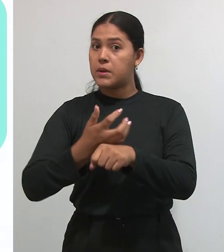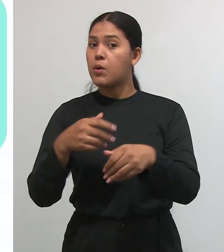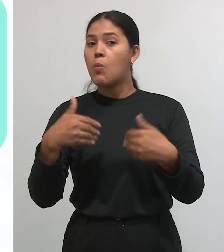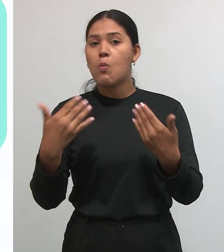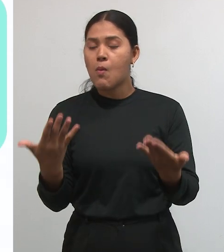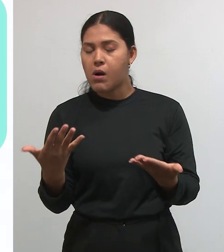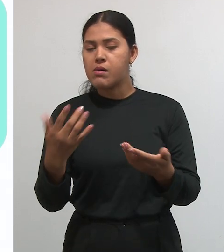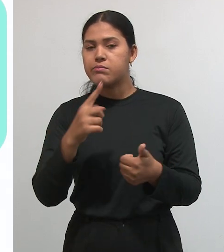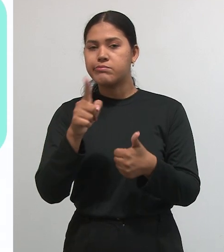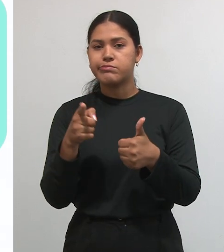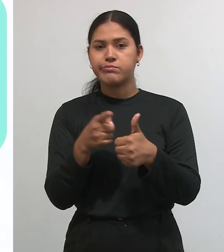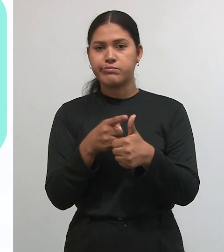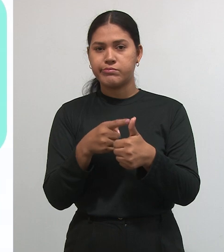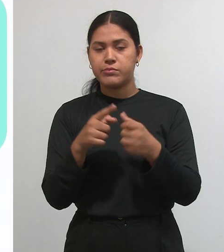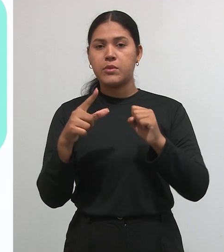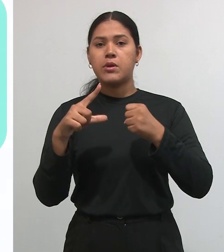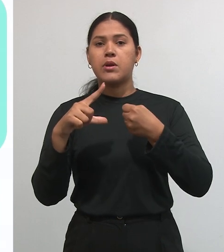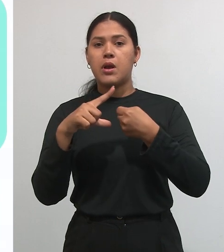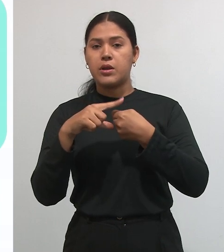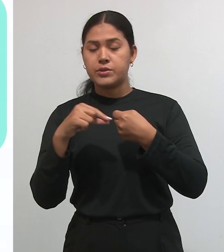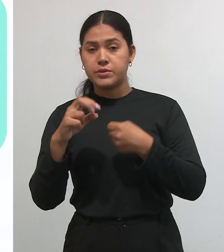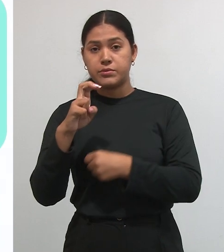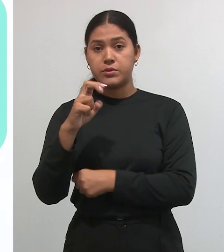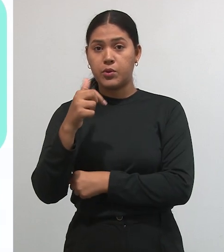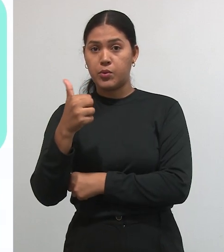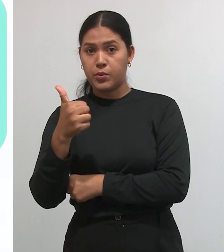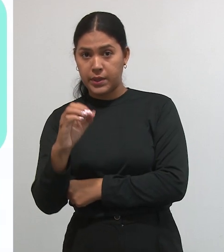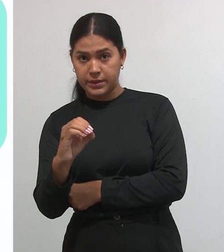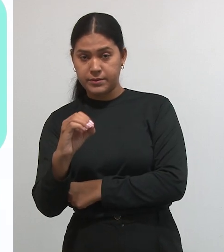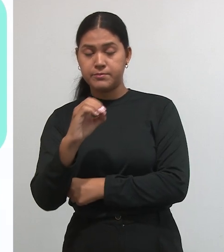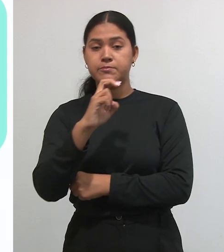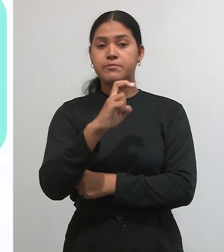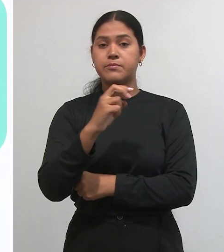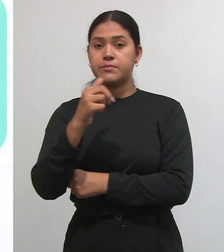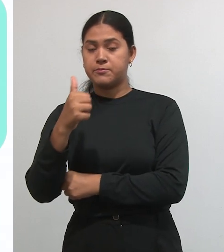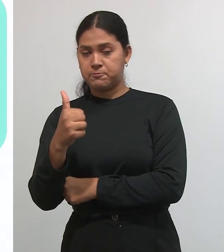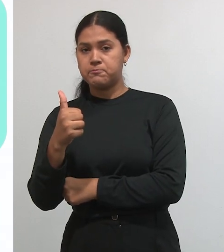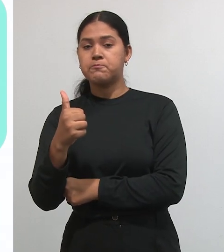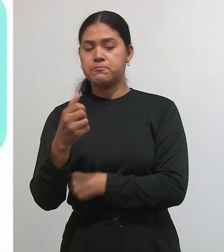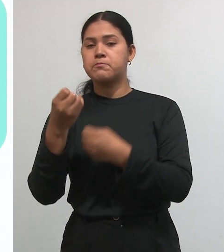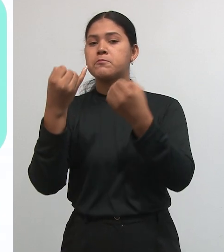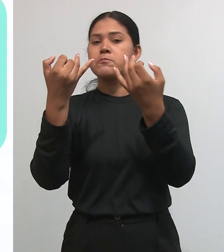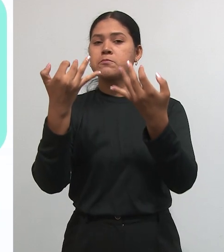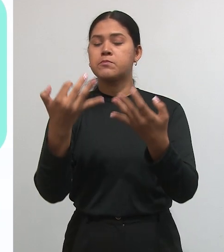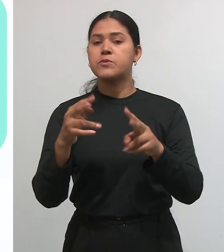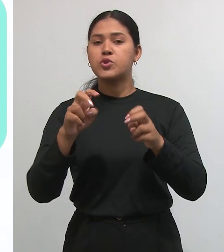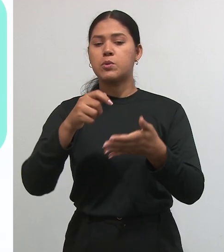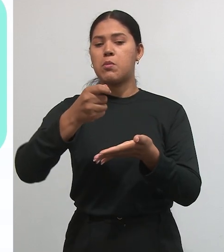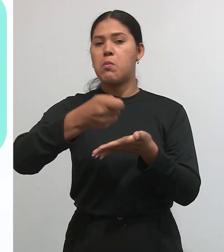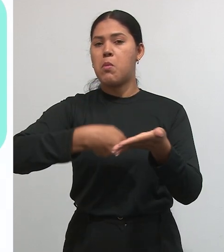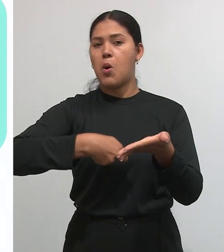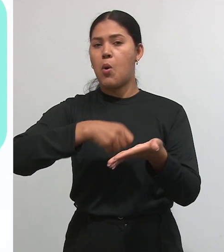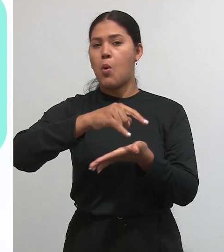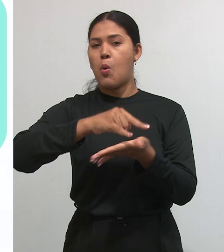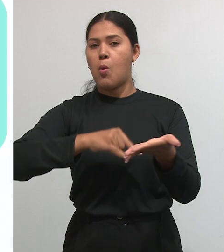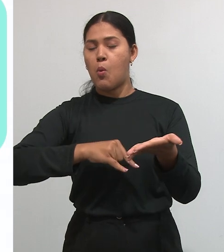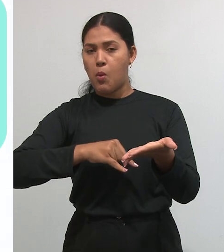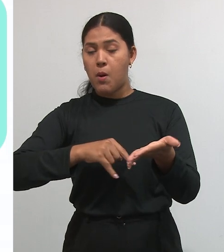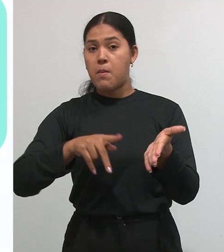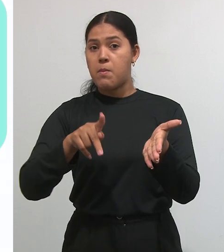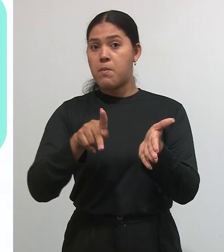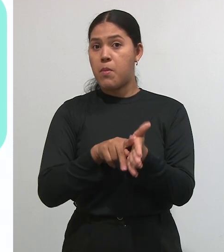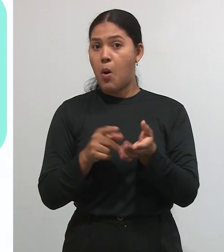contabilidade? Destacam-se ali os artigos 50 e 51, que eles abordam também sobre a escrituração individualizada do quê?